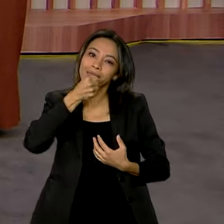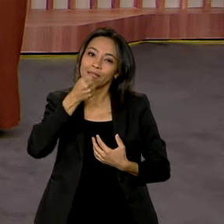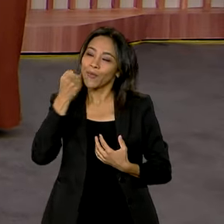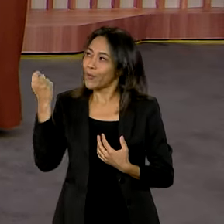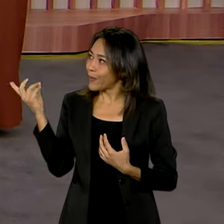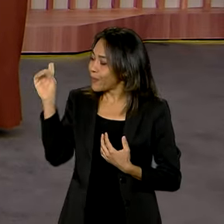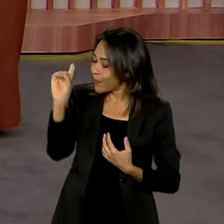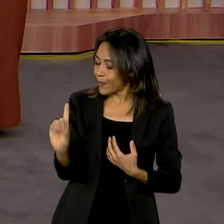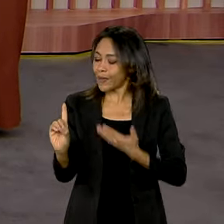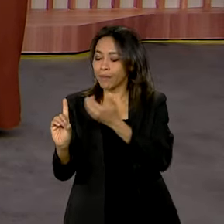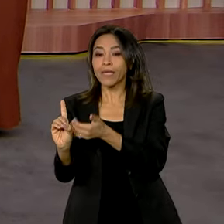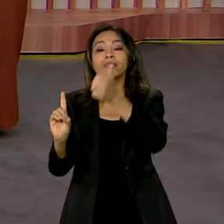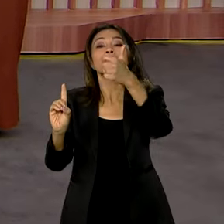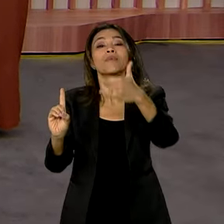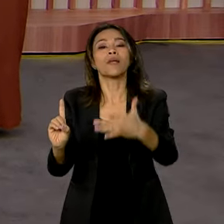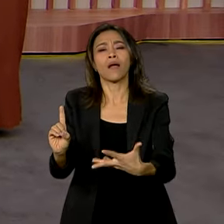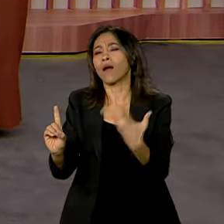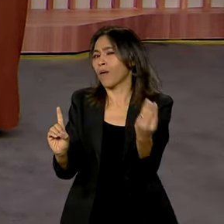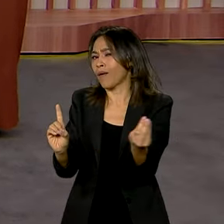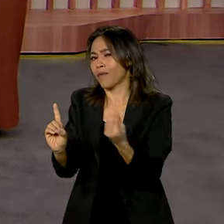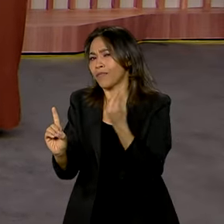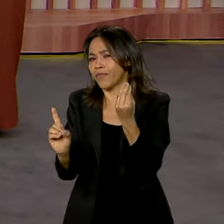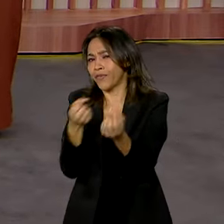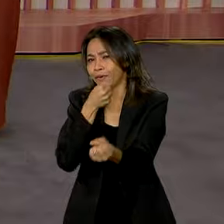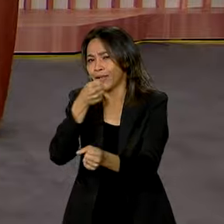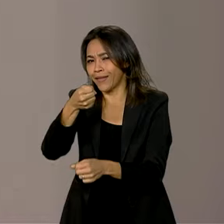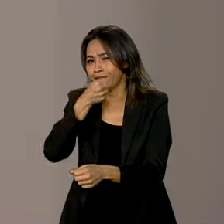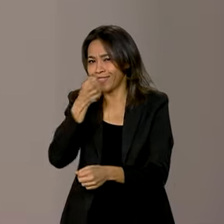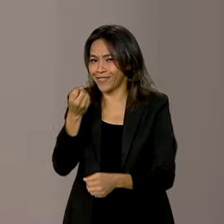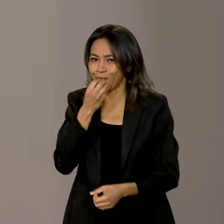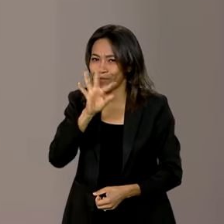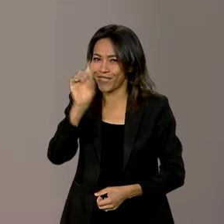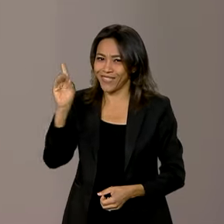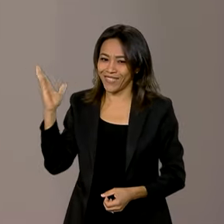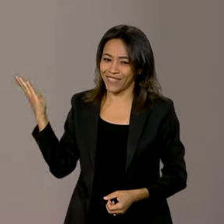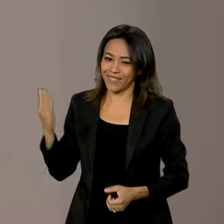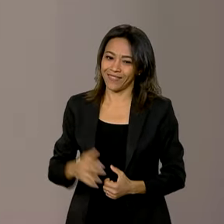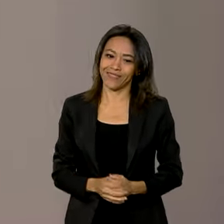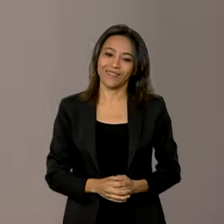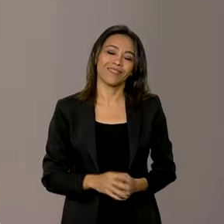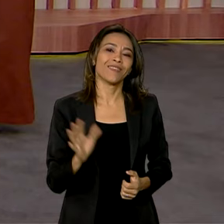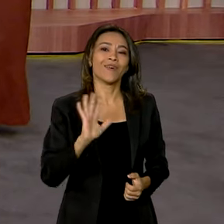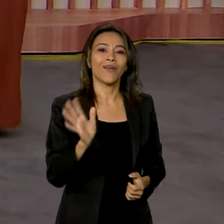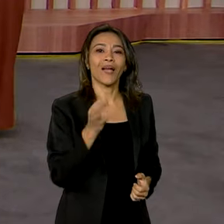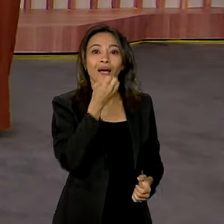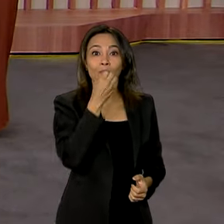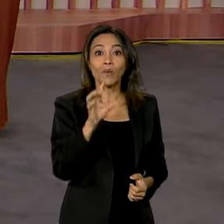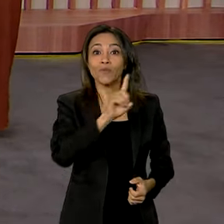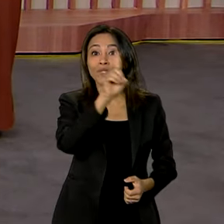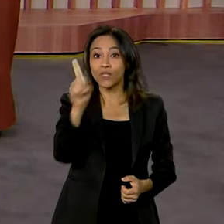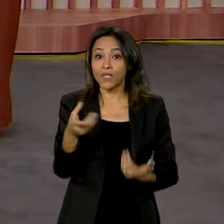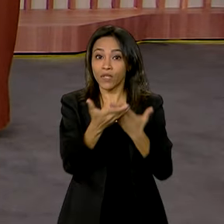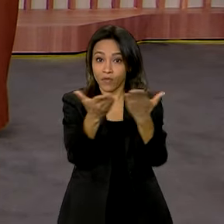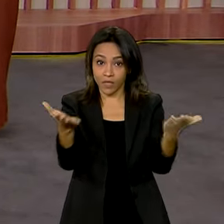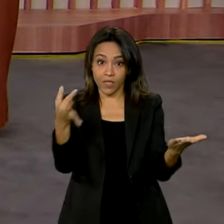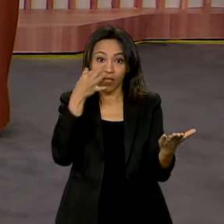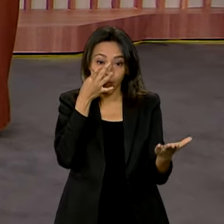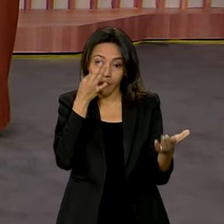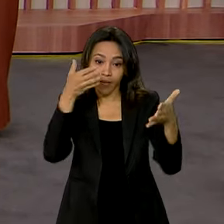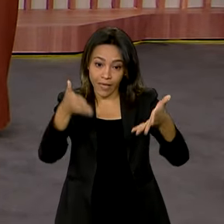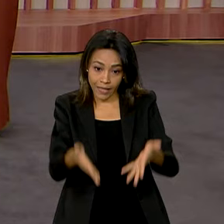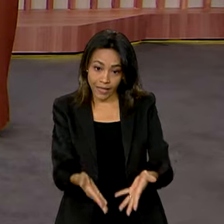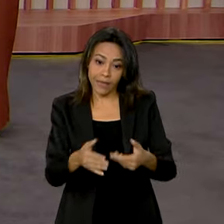comigo para trazer os destaques da edição de hoje. Bom dia, Karine. Oi, Vanessa. Bom dia para você e para quem está aqui no Brasil em Dia. Então,